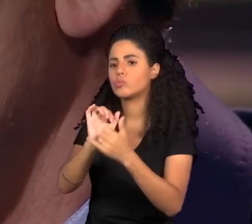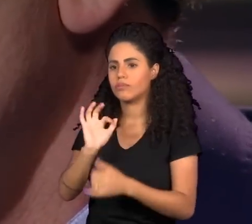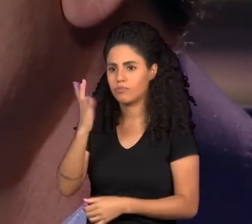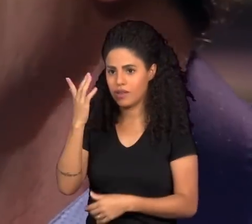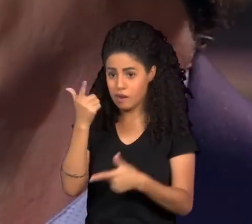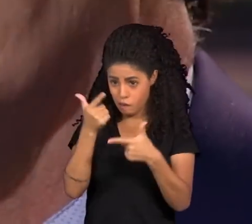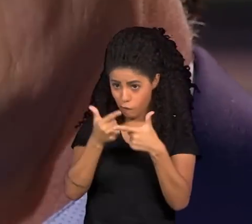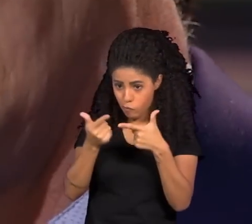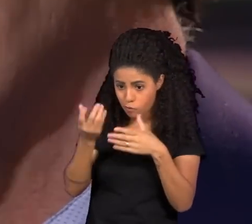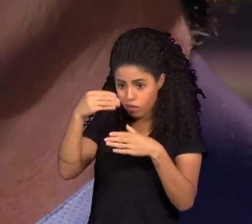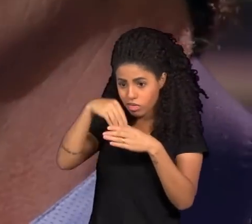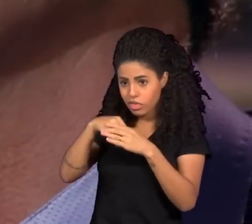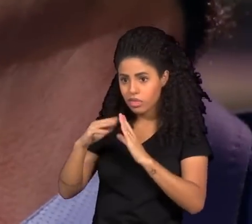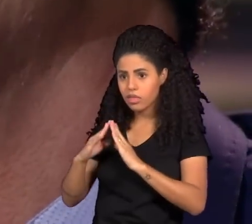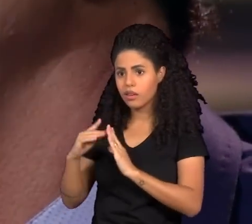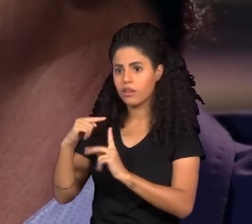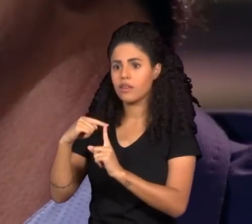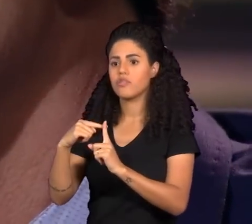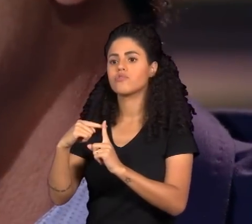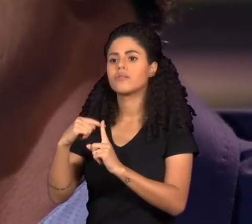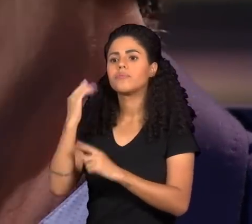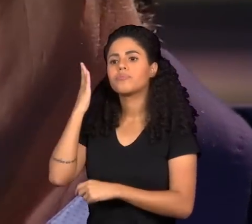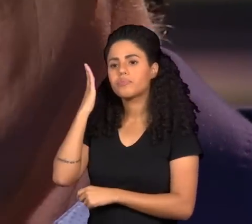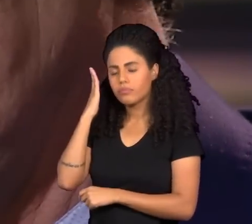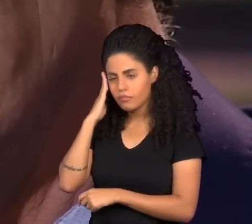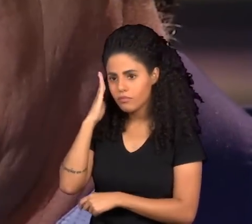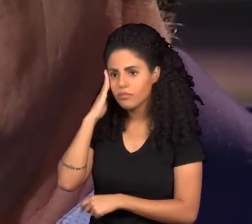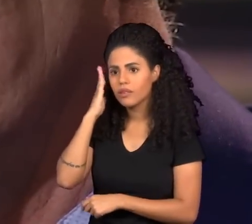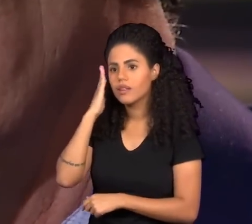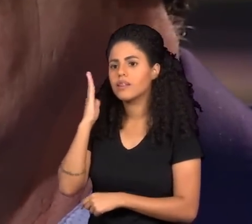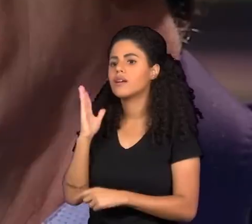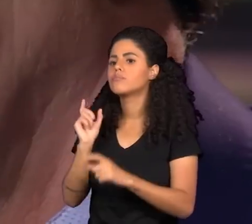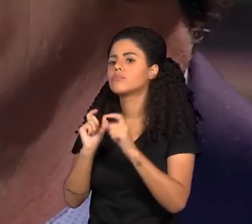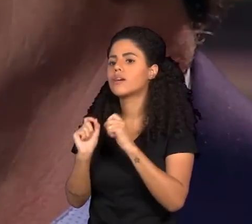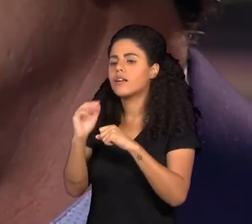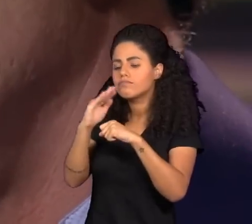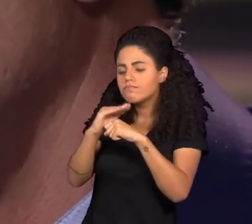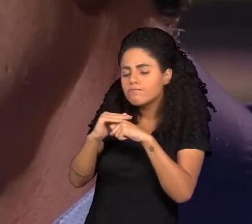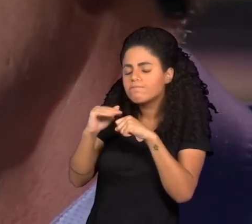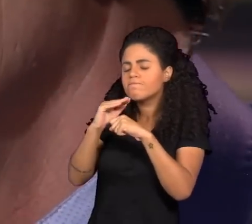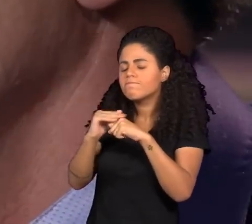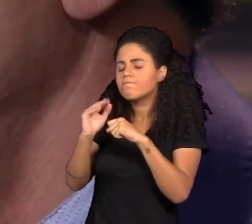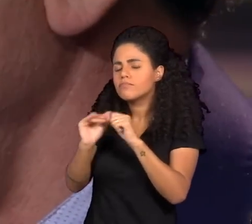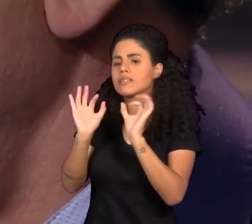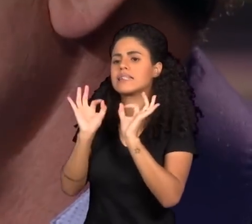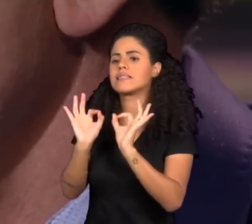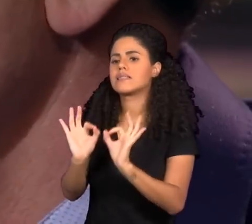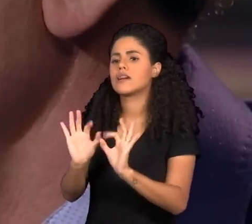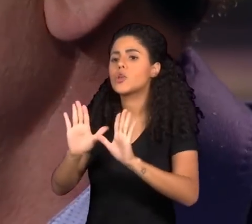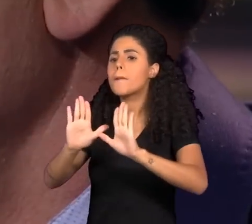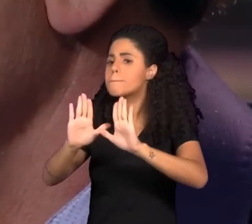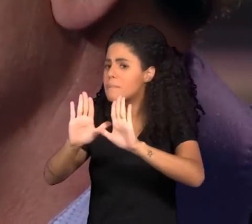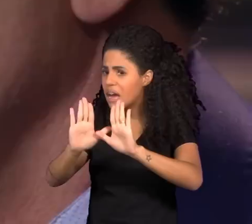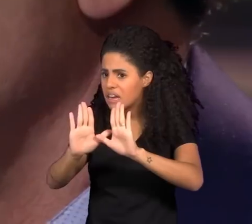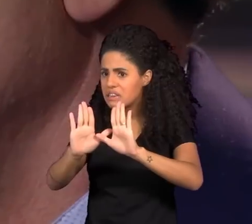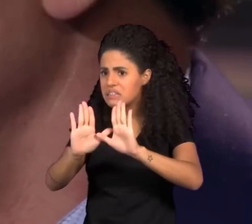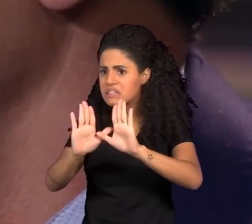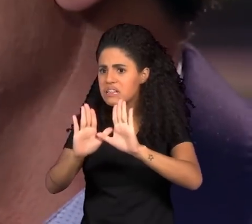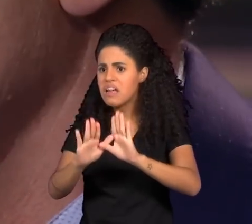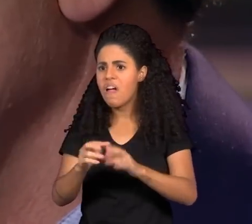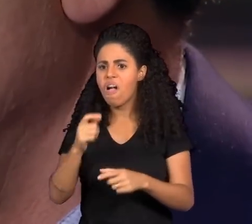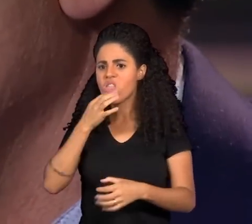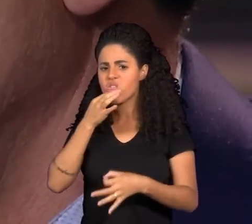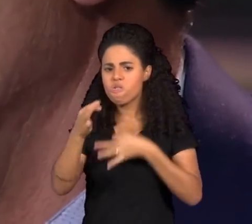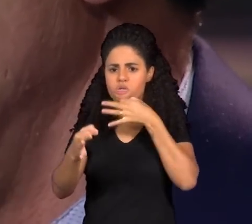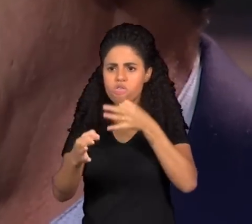da igreja, e a igreja está curando com seriedade, mas, por favor, não façam o julgamento de que o problema